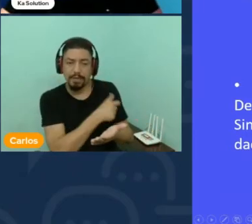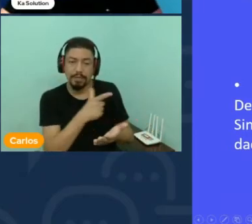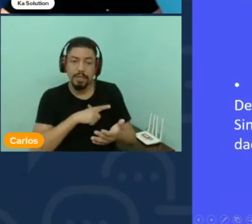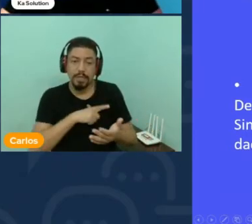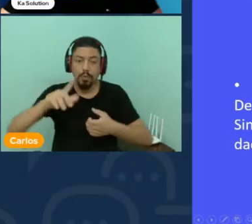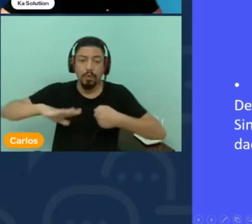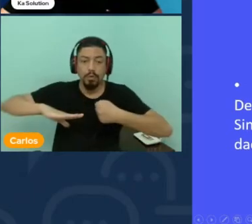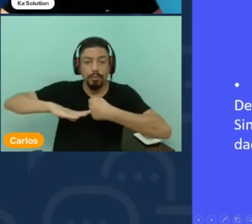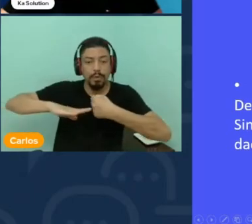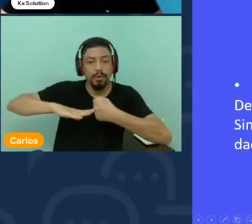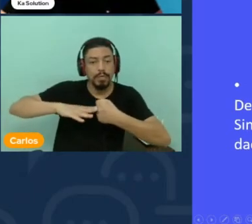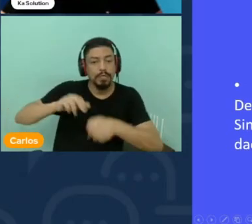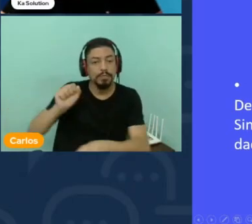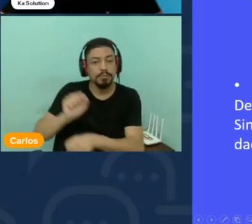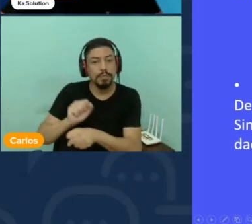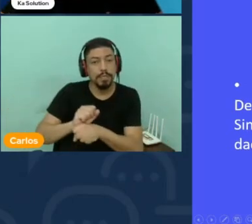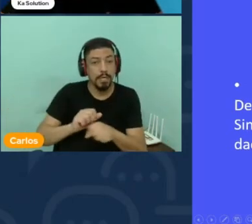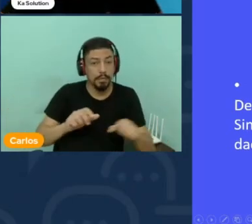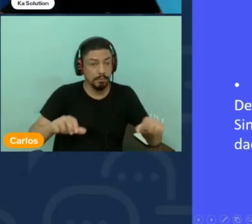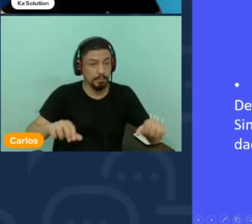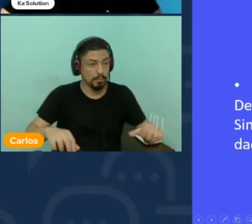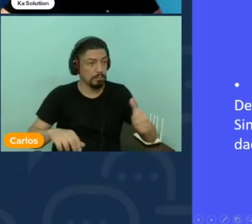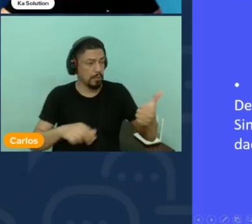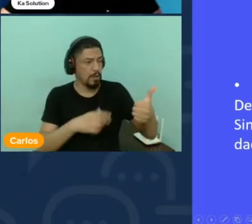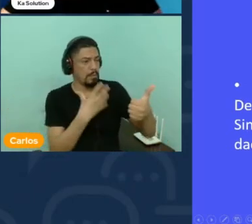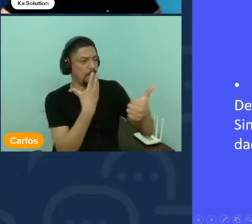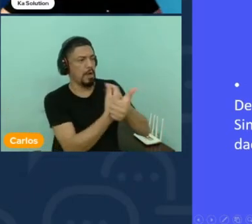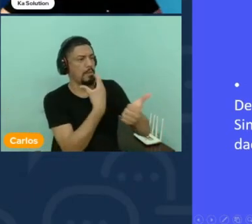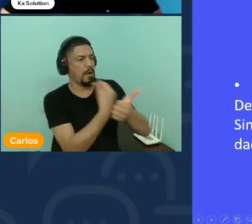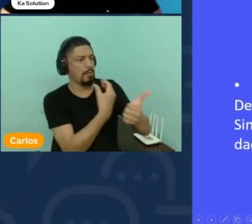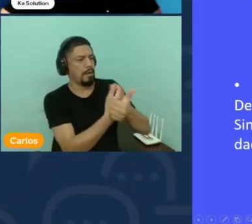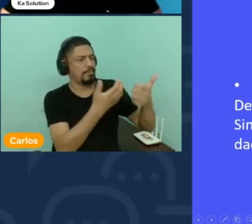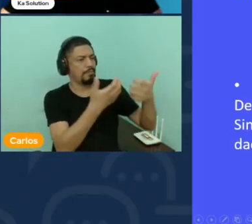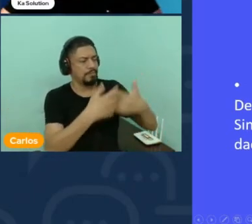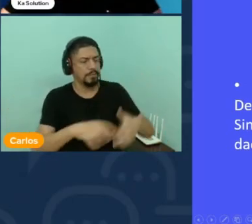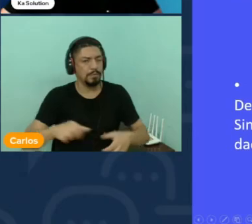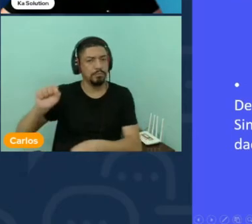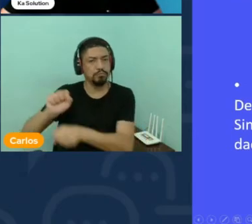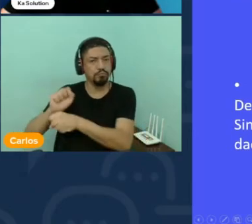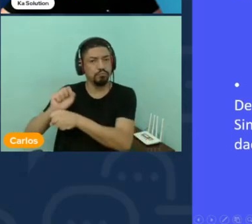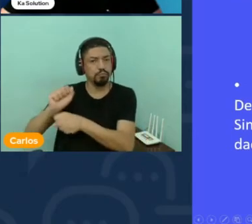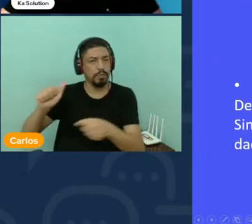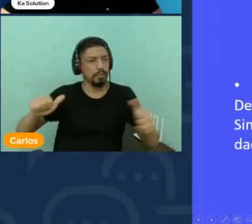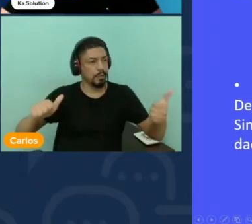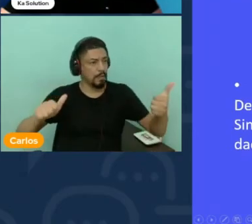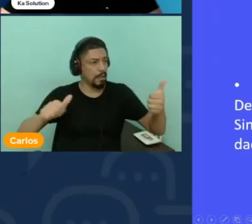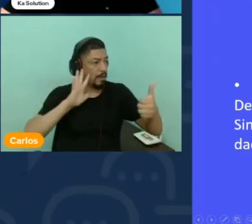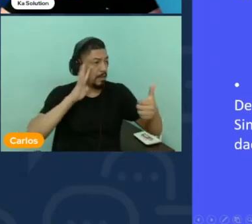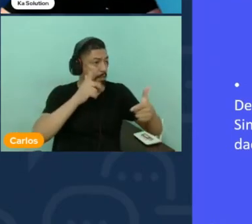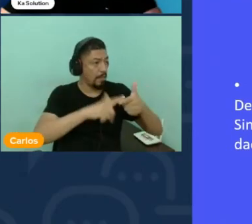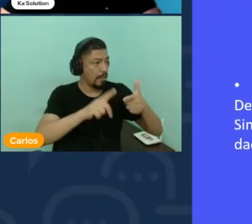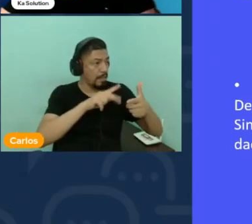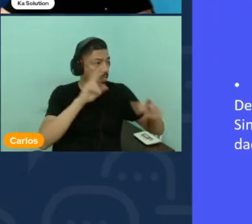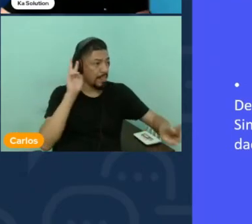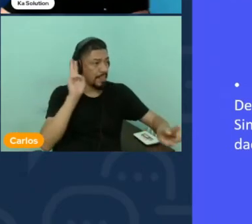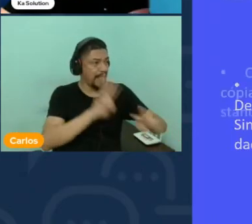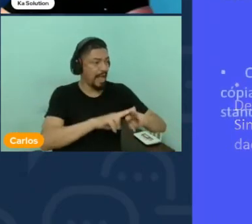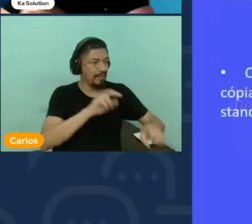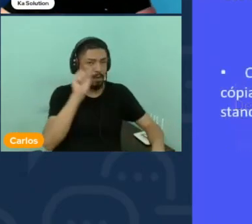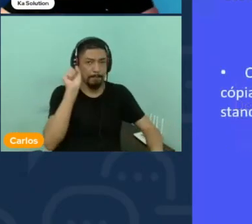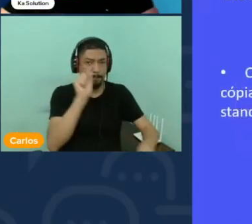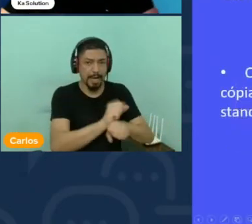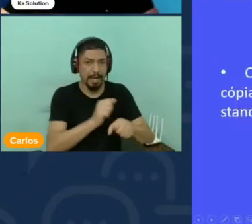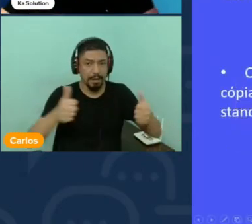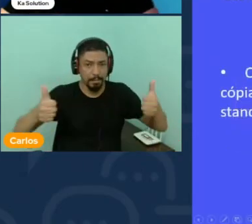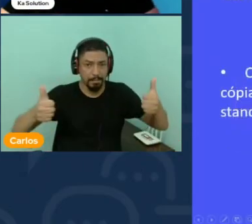dados em standby, em uma outra zona de disponibilidade. Se o meu banco de dados